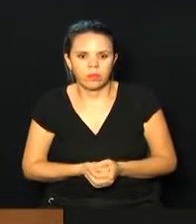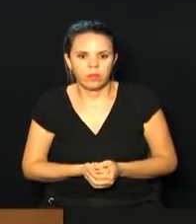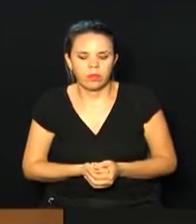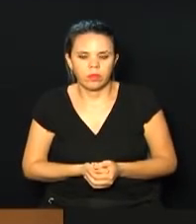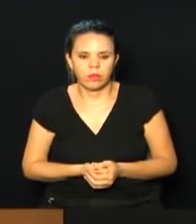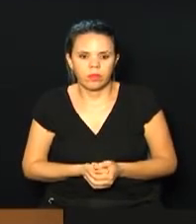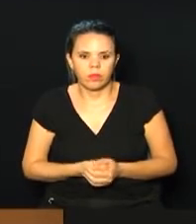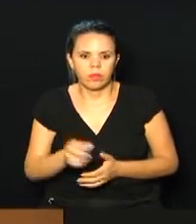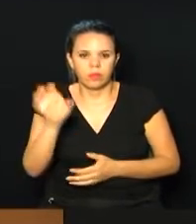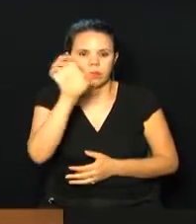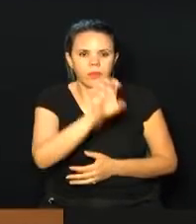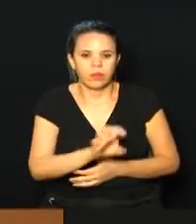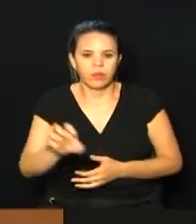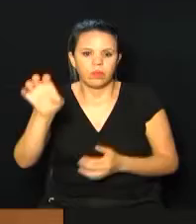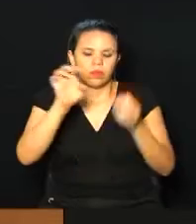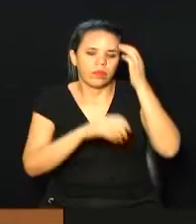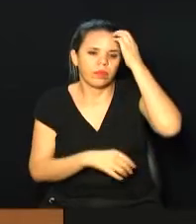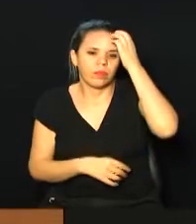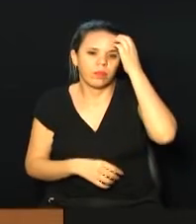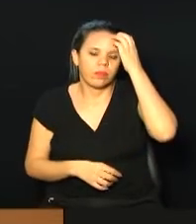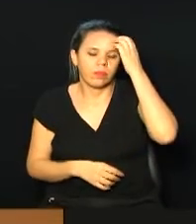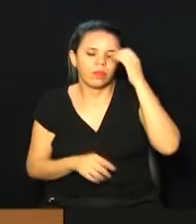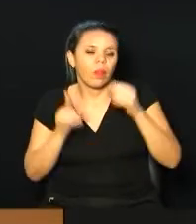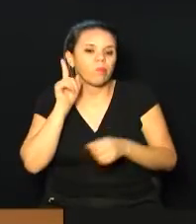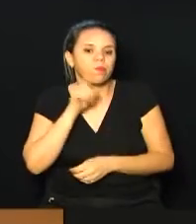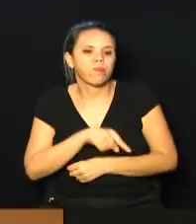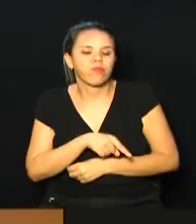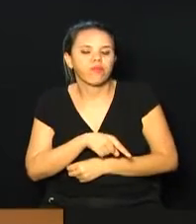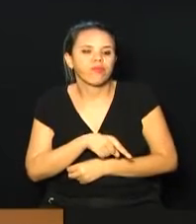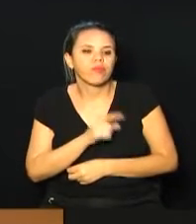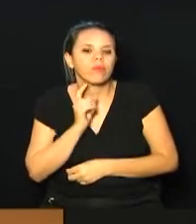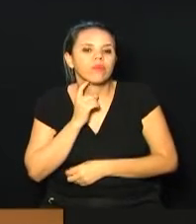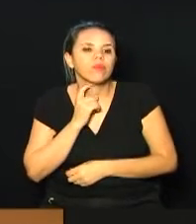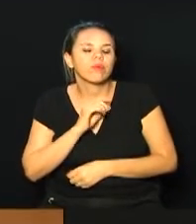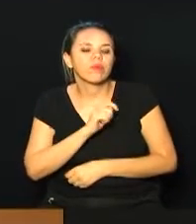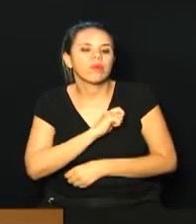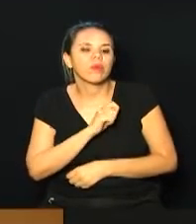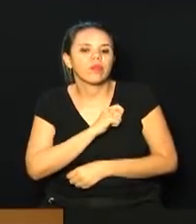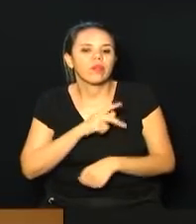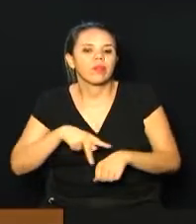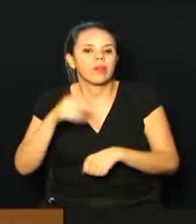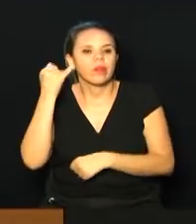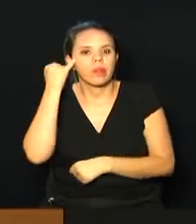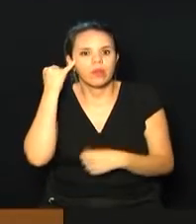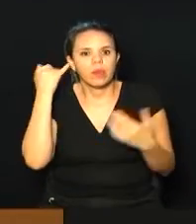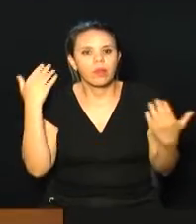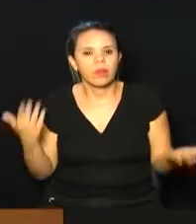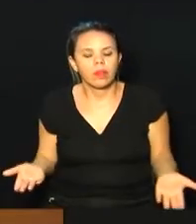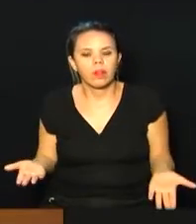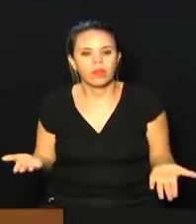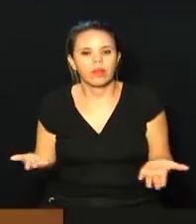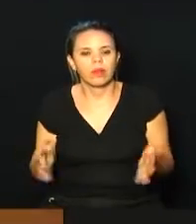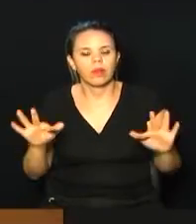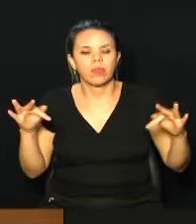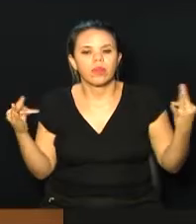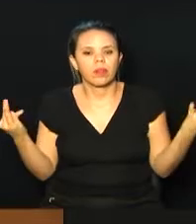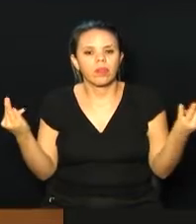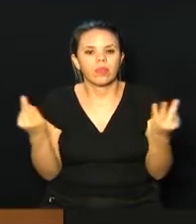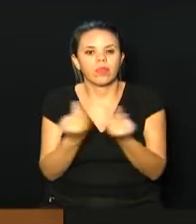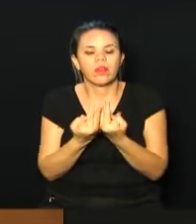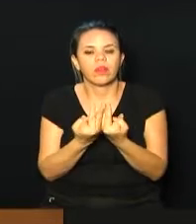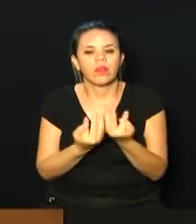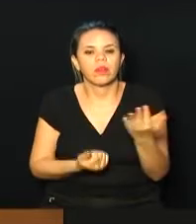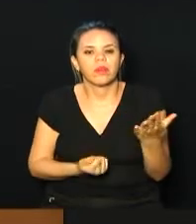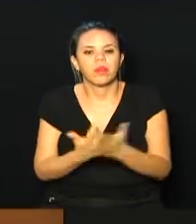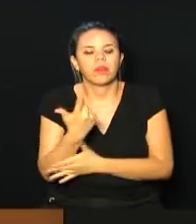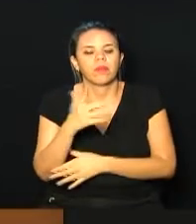na Europa, Estados Unidos, enfim, Canadá, Japão, uma família paga,